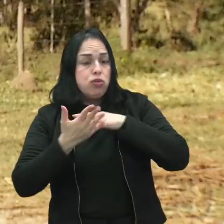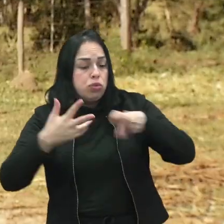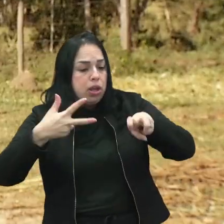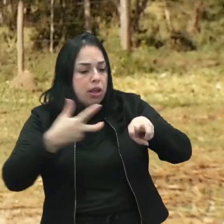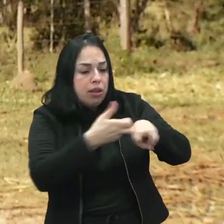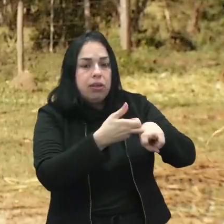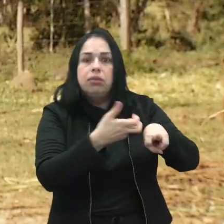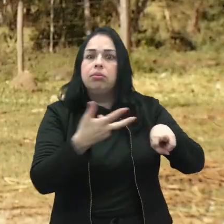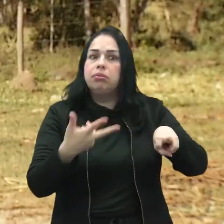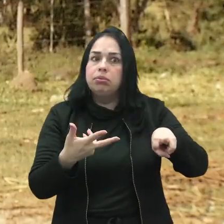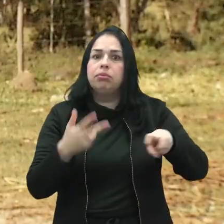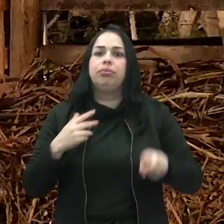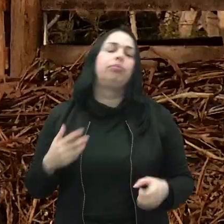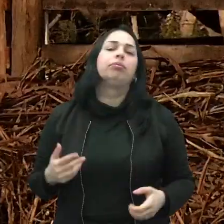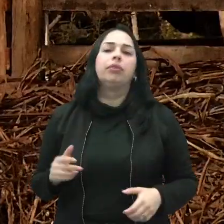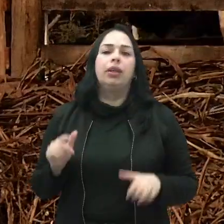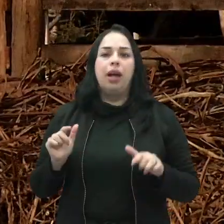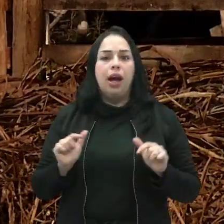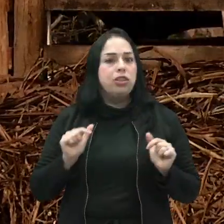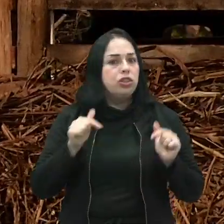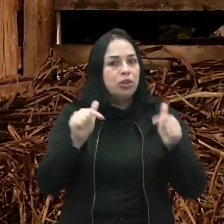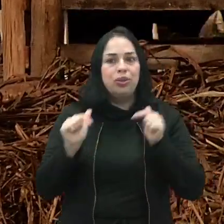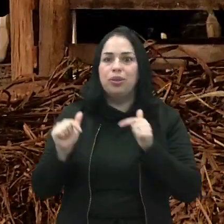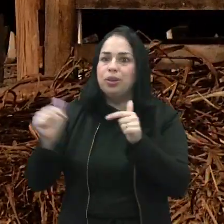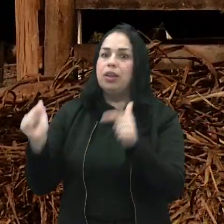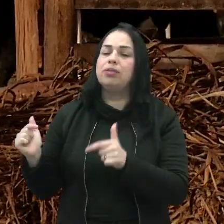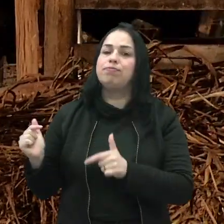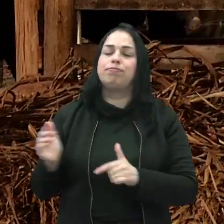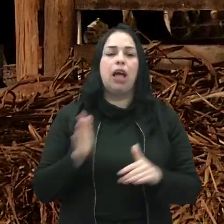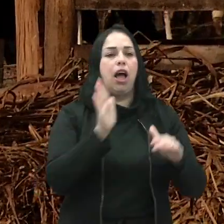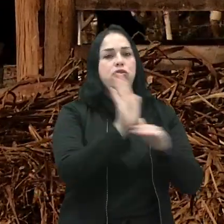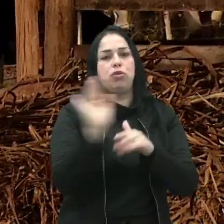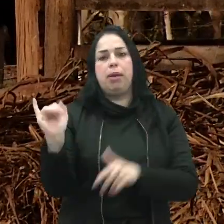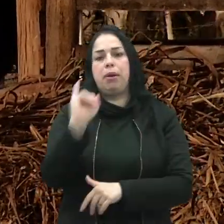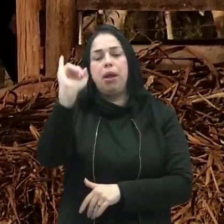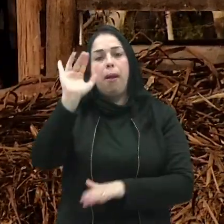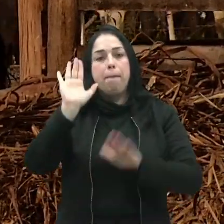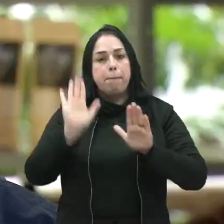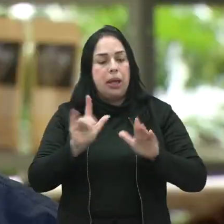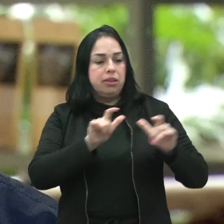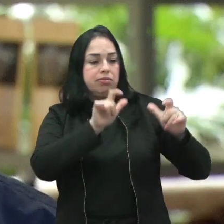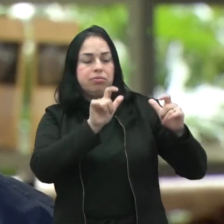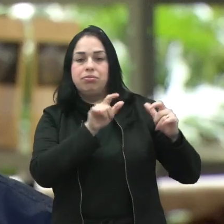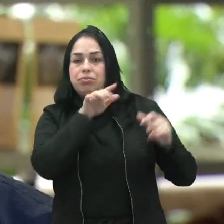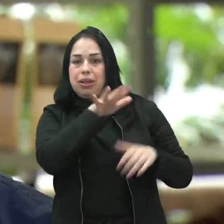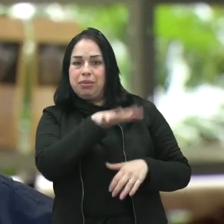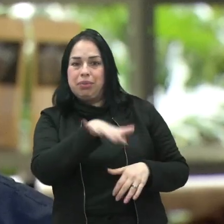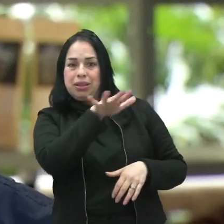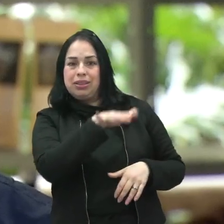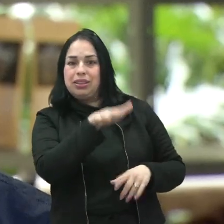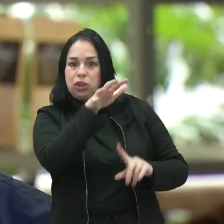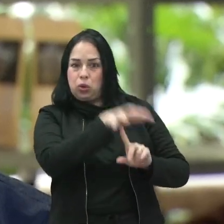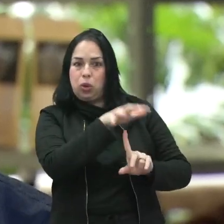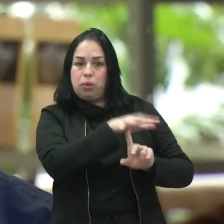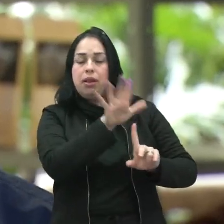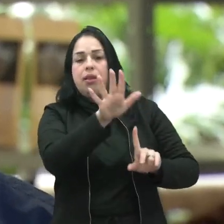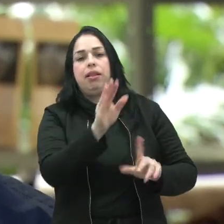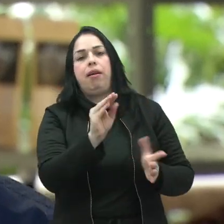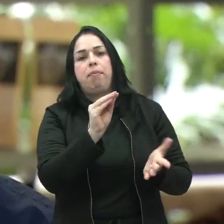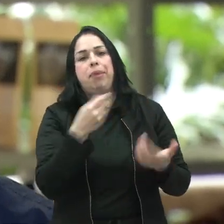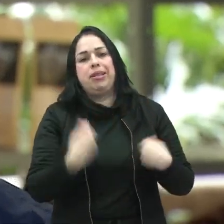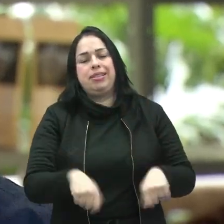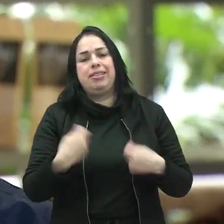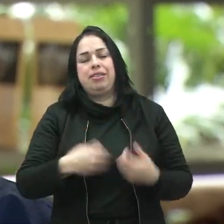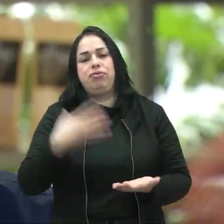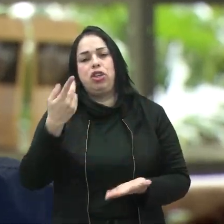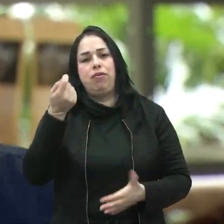do gado, é tudo por conta deles. Iniciativas como essas são importantes, mas para o produtor de cogumelos ainda é